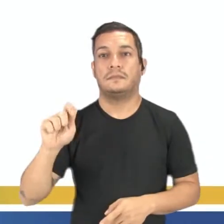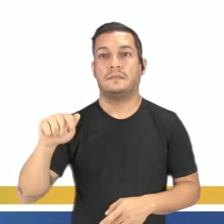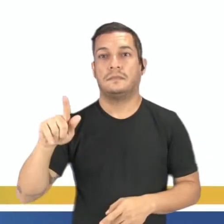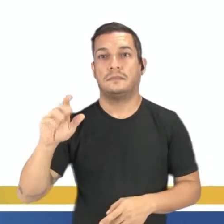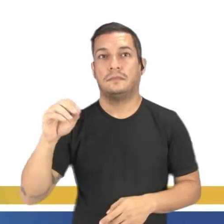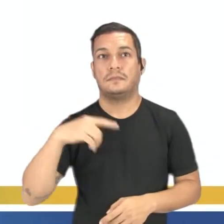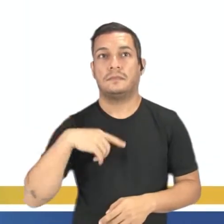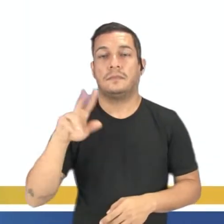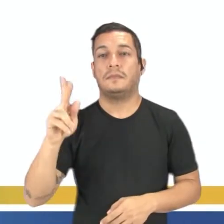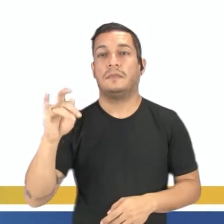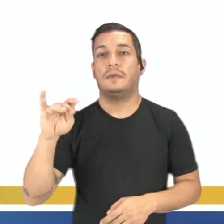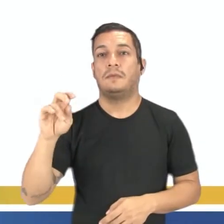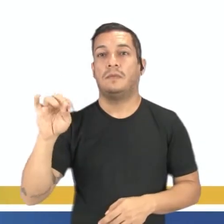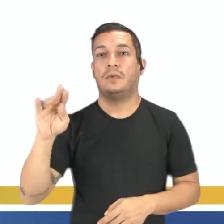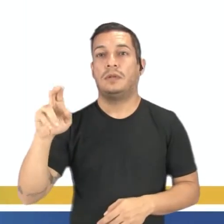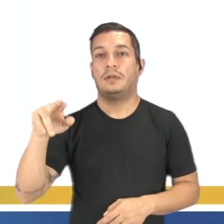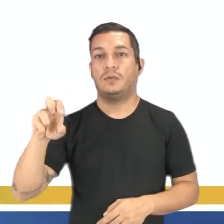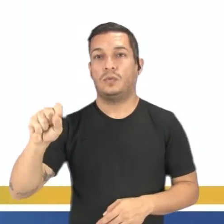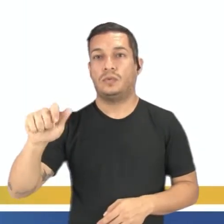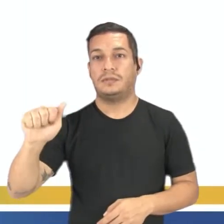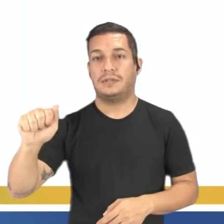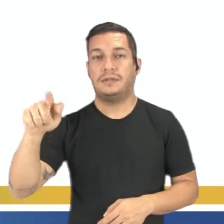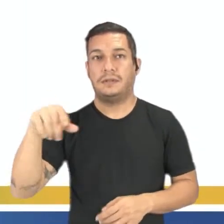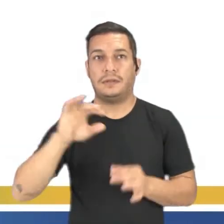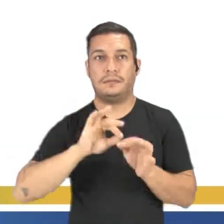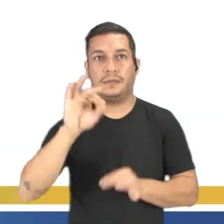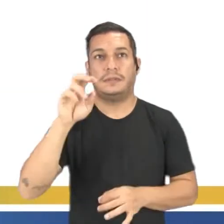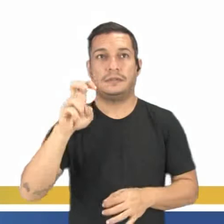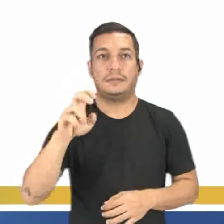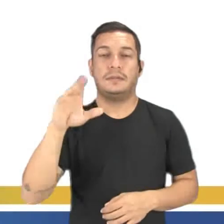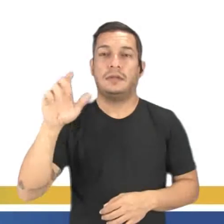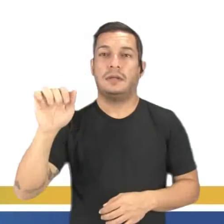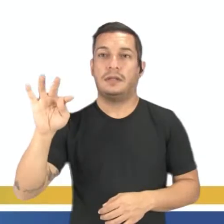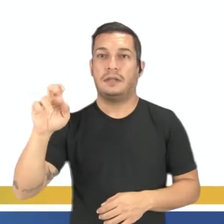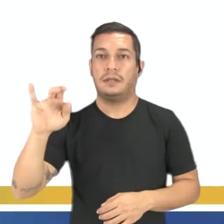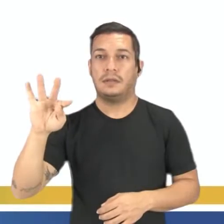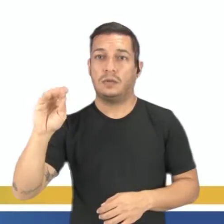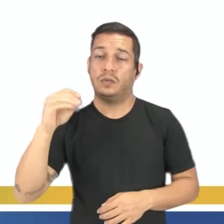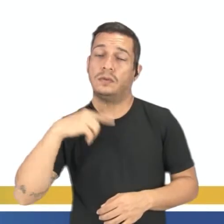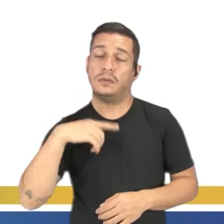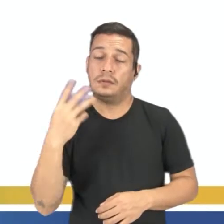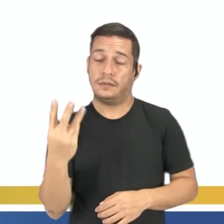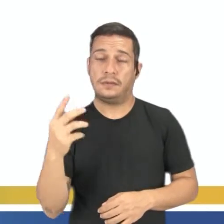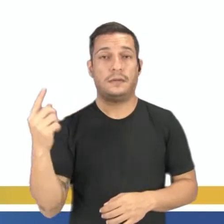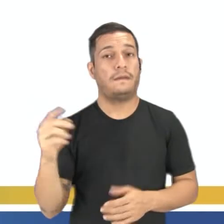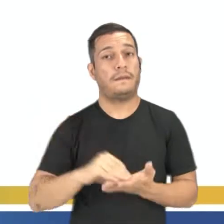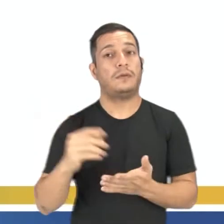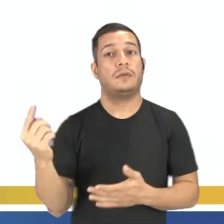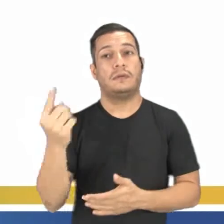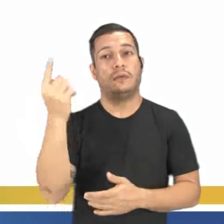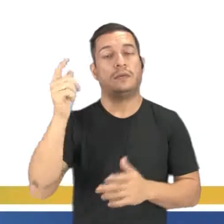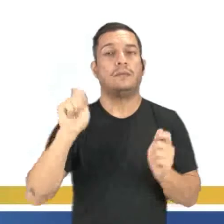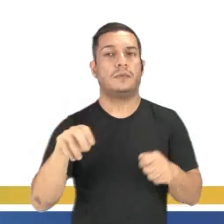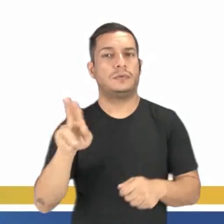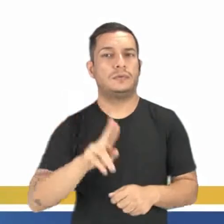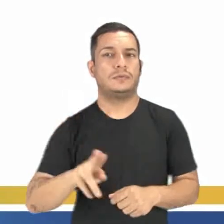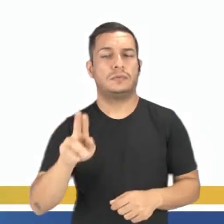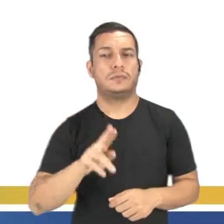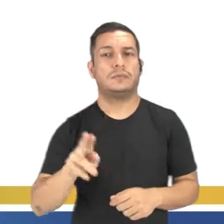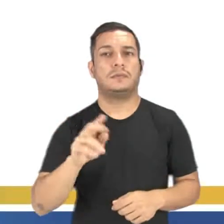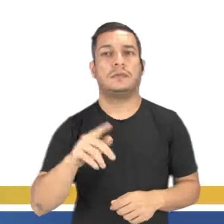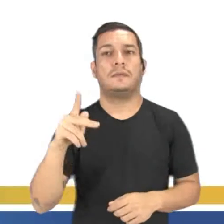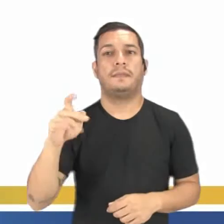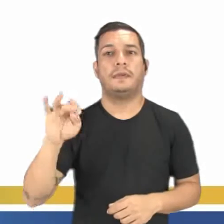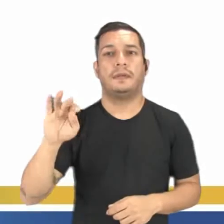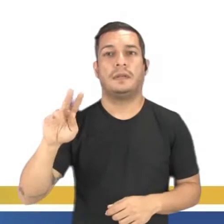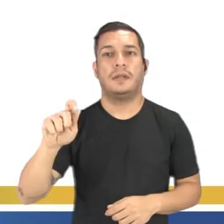tenho a hipotenusa que mede 5 e eu tenho o cateto que mede 3. Está faltando só a minha altura. Posso utilizar o Teorema de